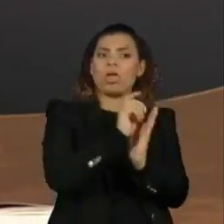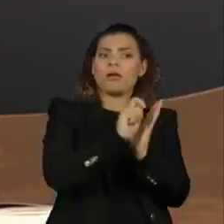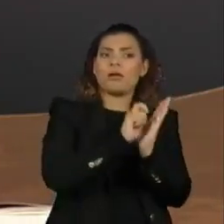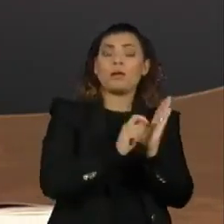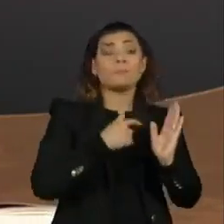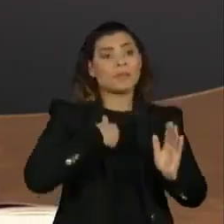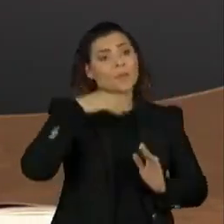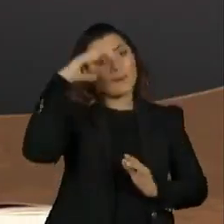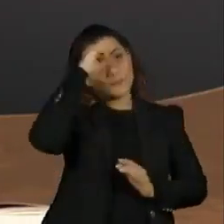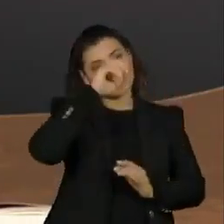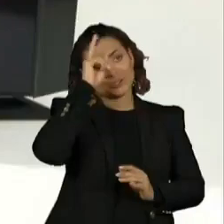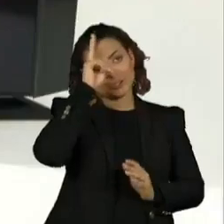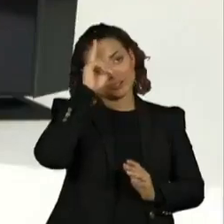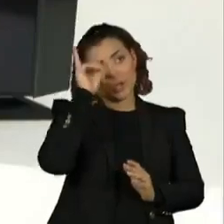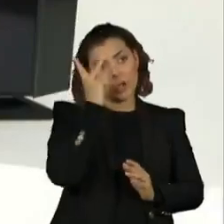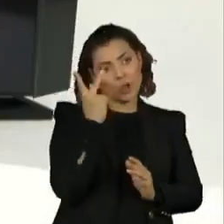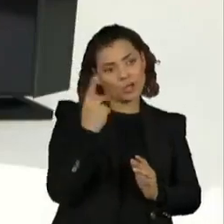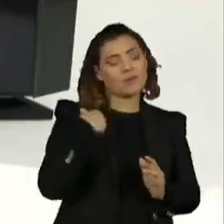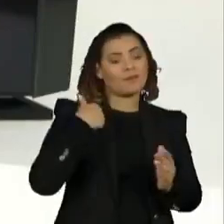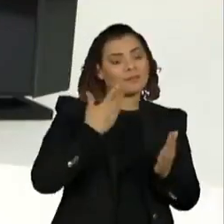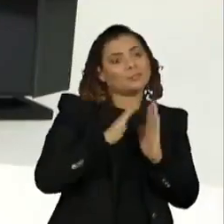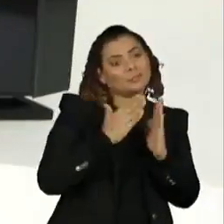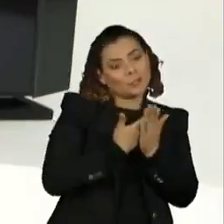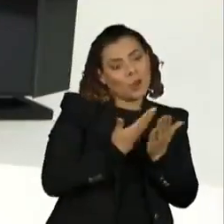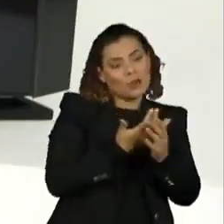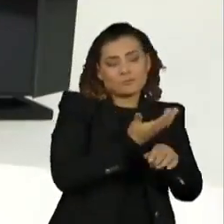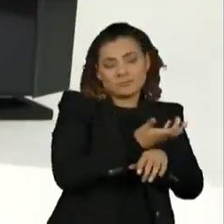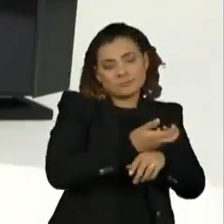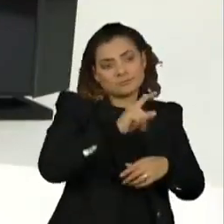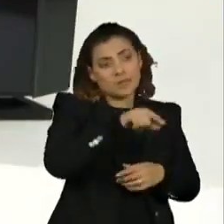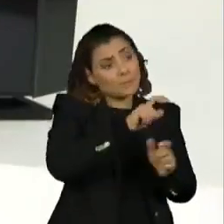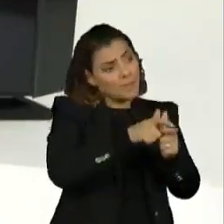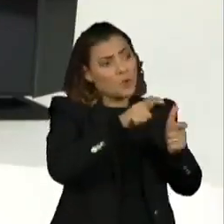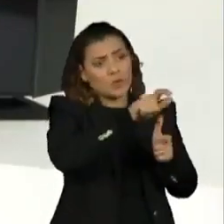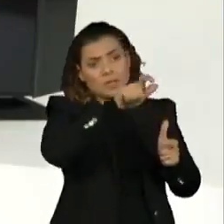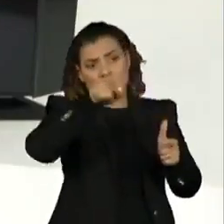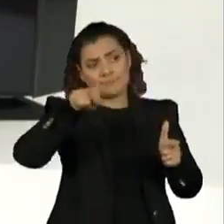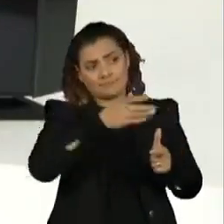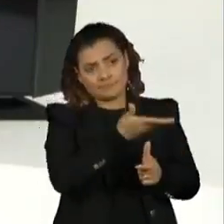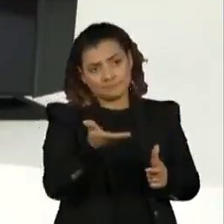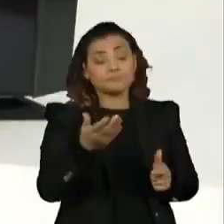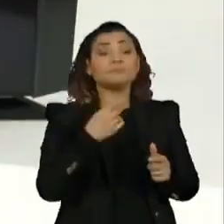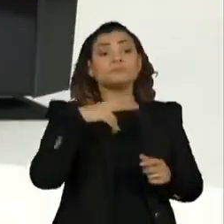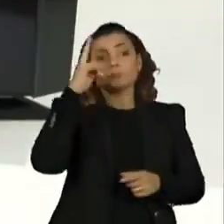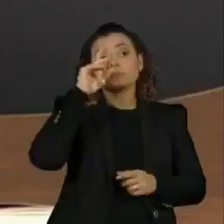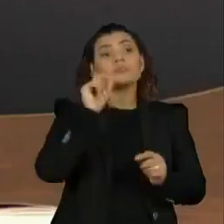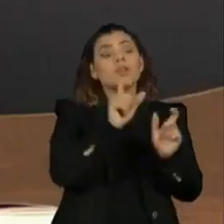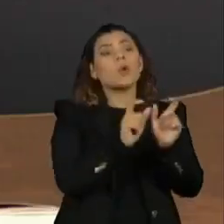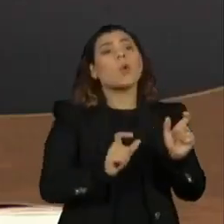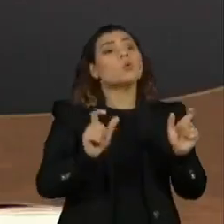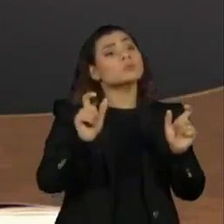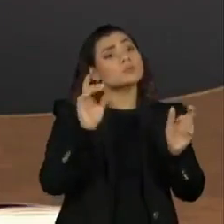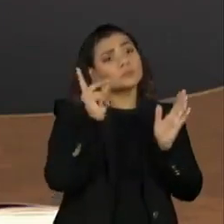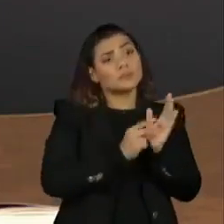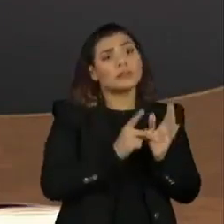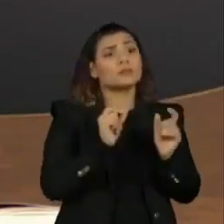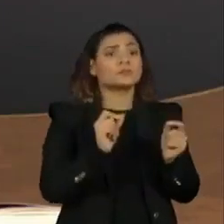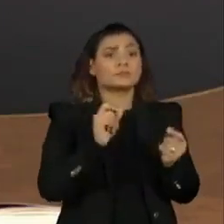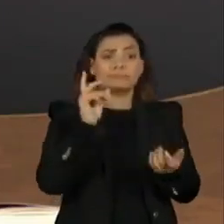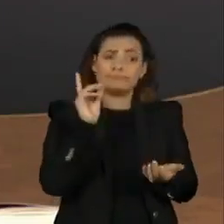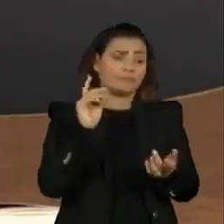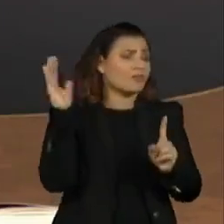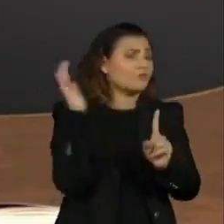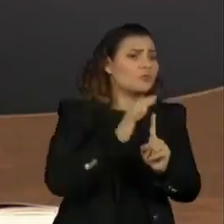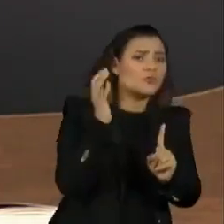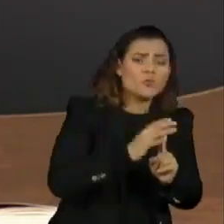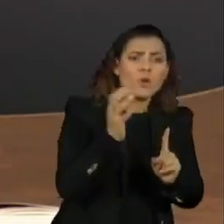forma como eu aprendi história no colégio, acho que a grande maioria. A gente aprendeu história a partir de conceitos absolutamente